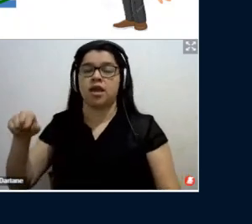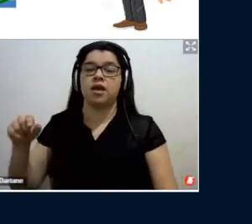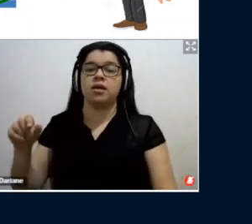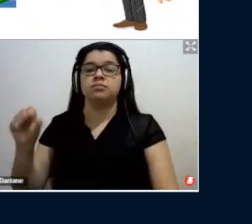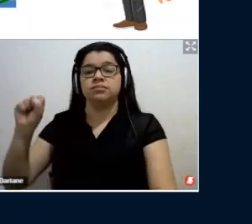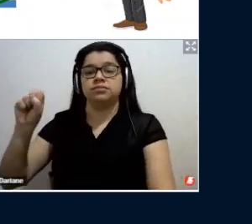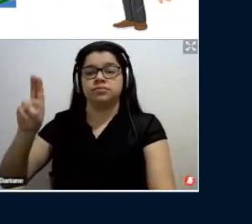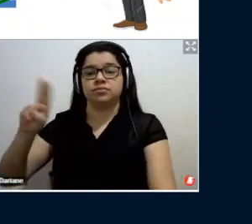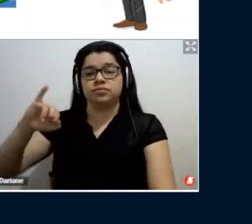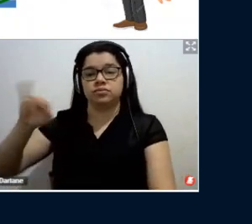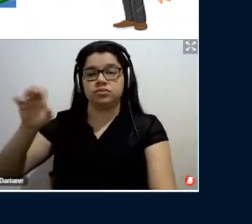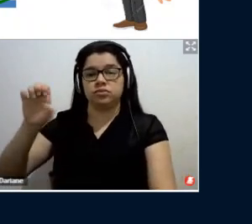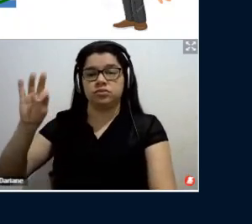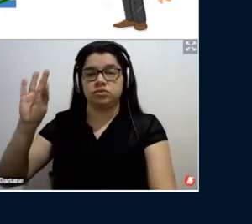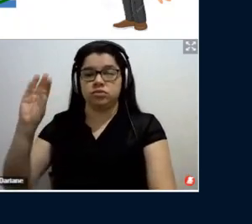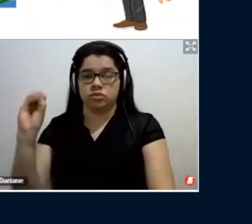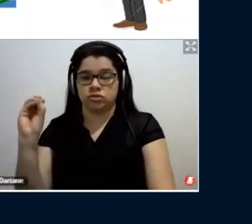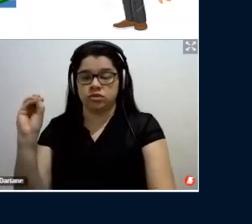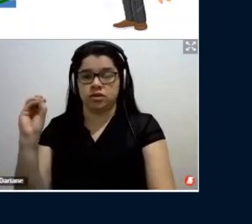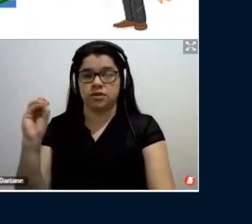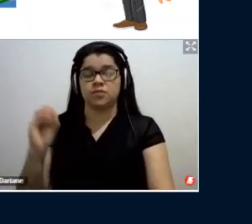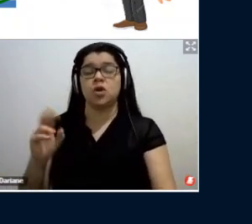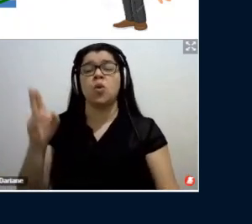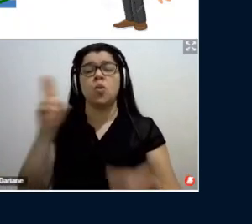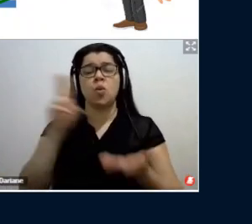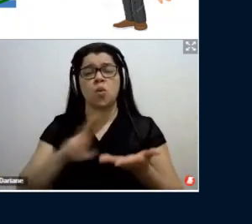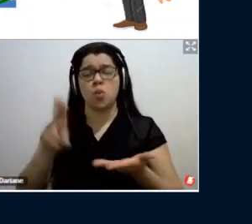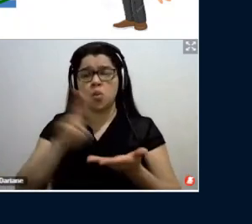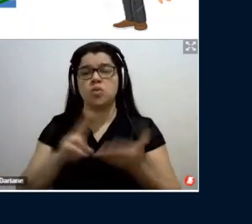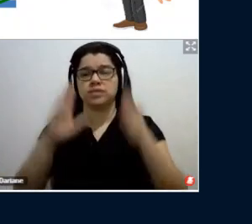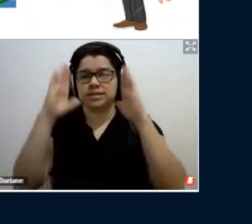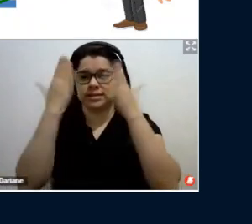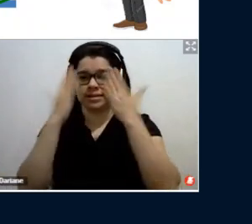sintática do português é